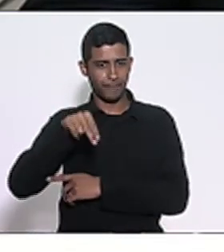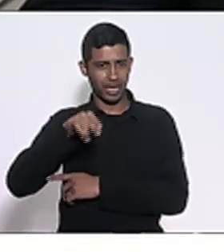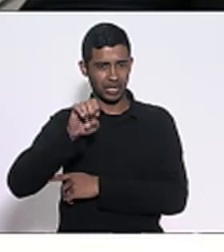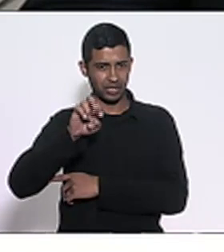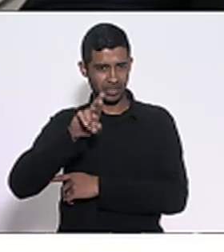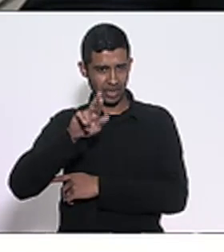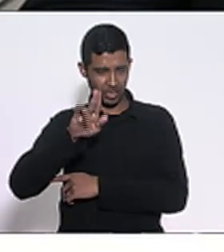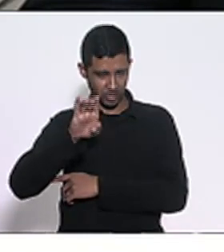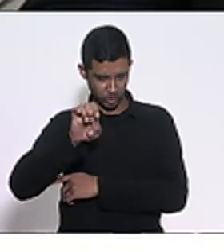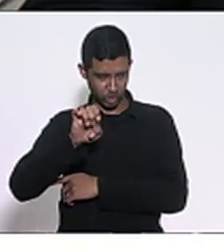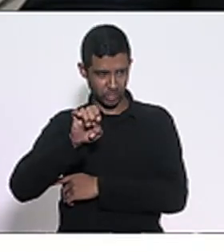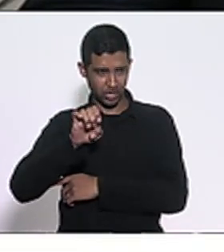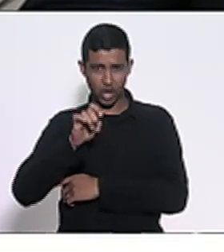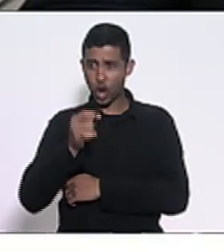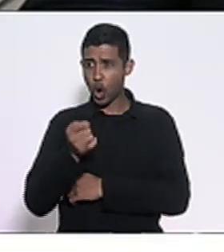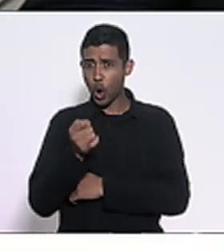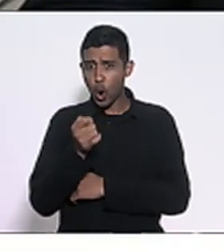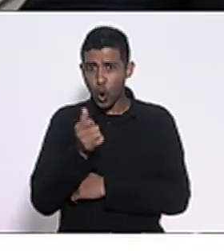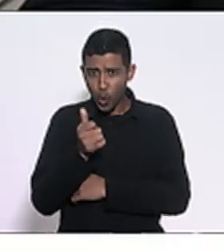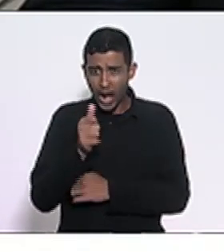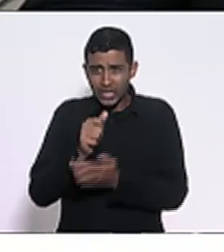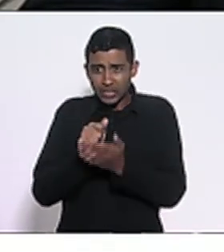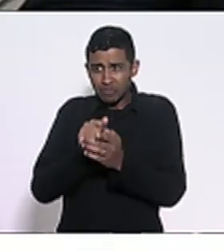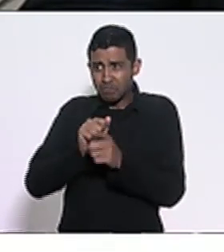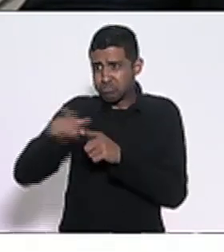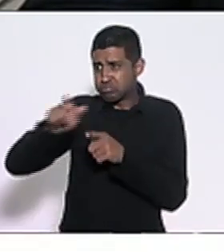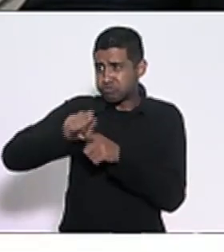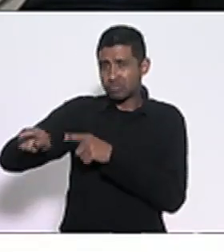Isso foi uma falta de